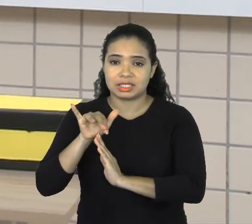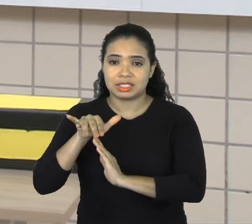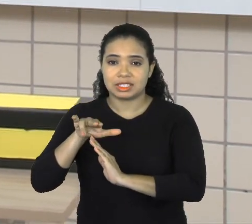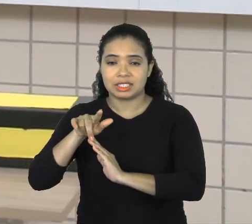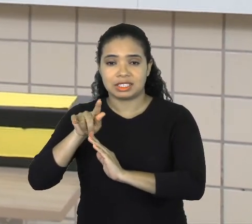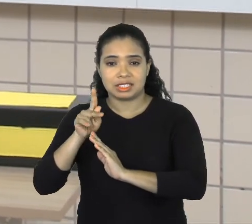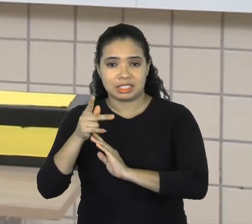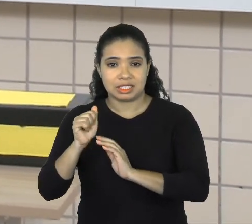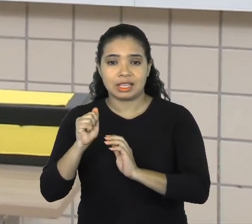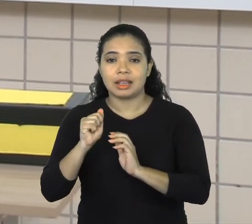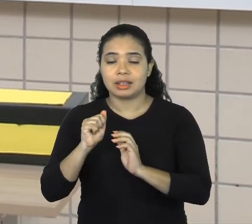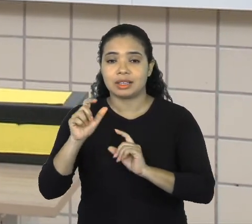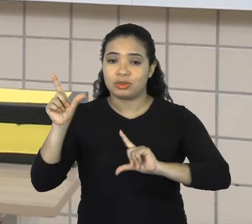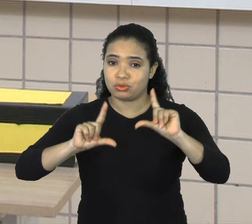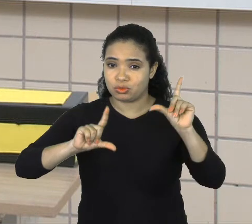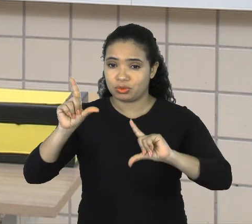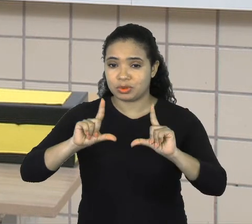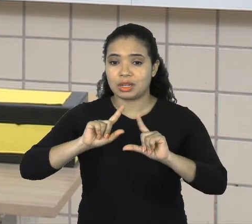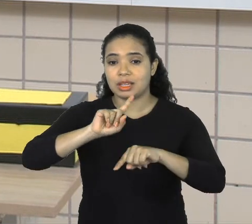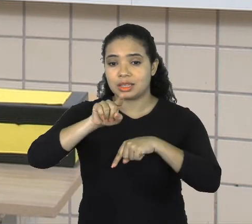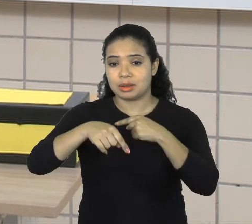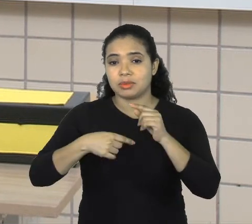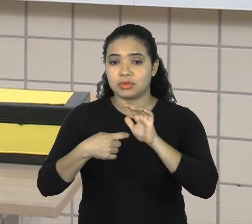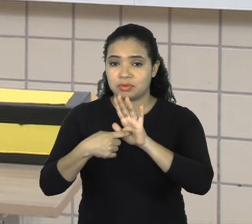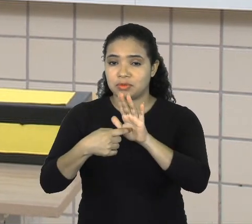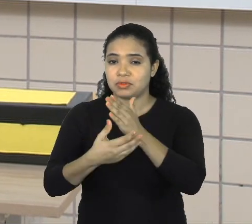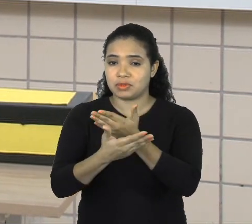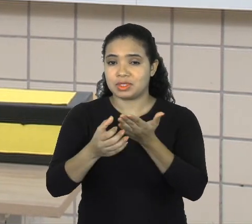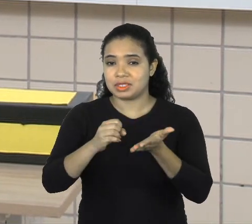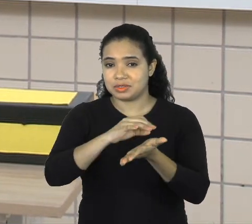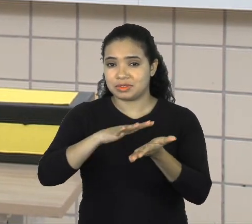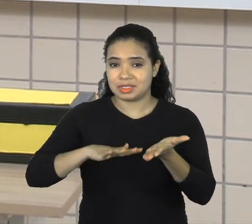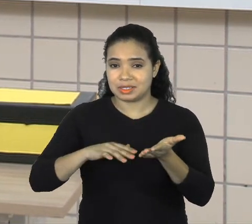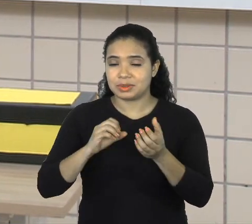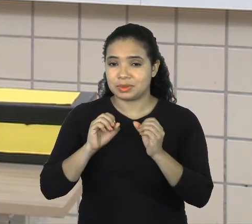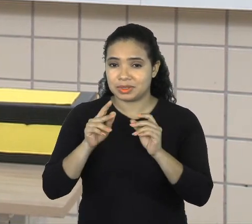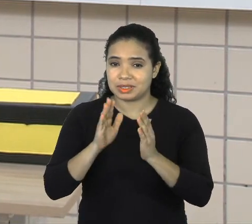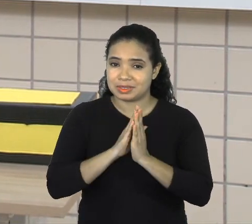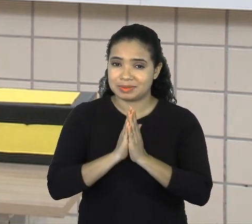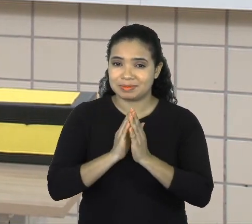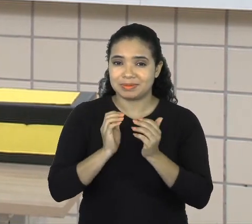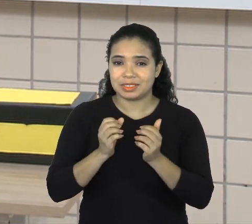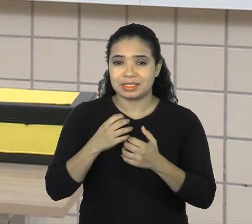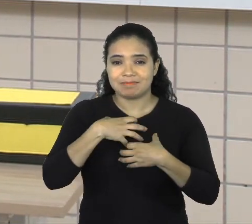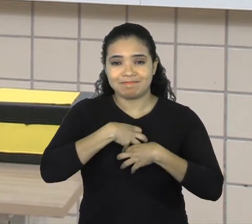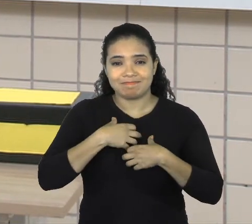E a Francisquinha também depois vai fazer as atividades, né, Francisquinha? Fique bem.